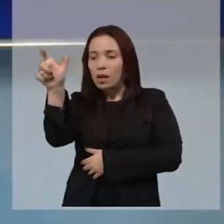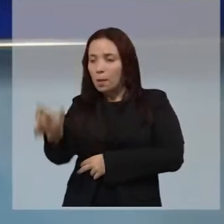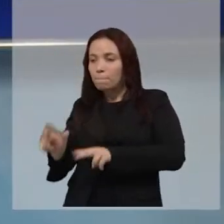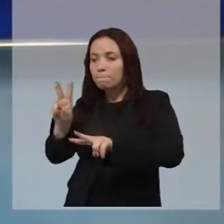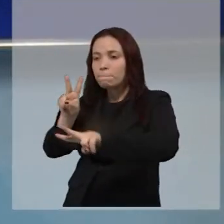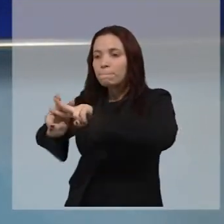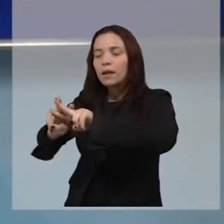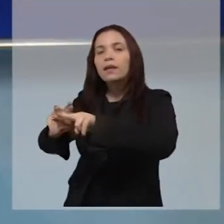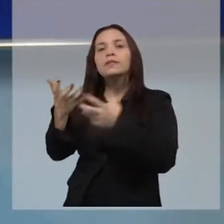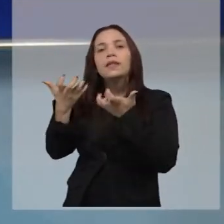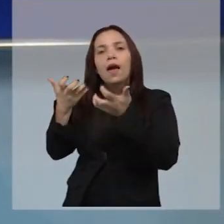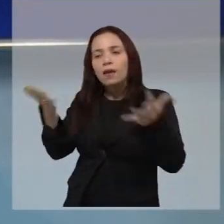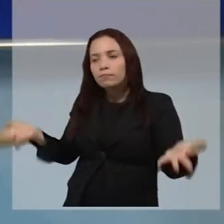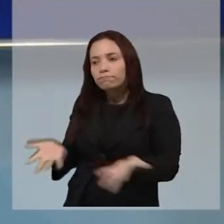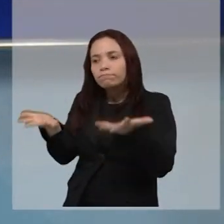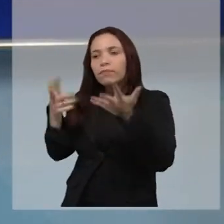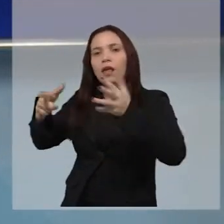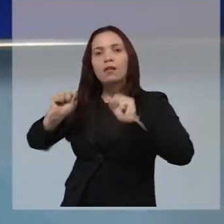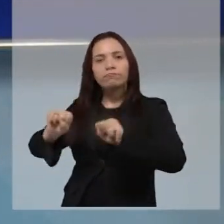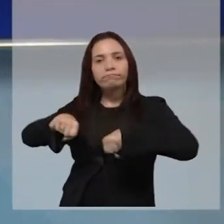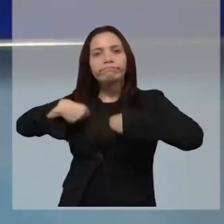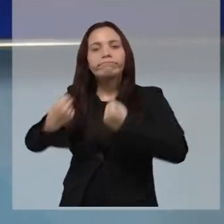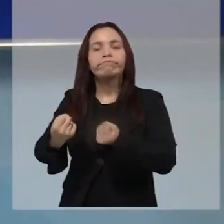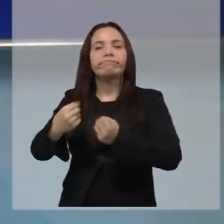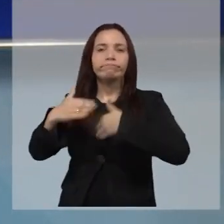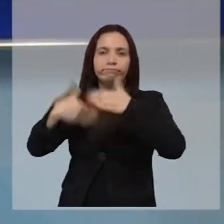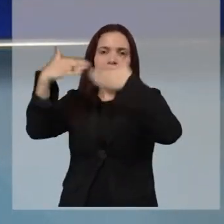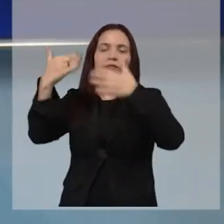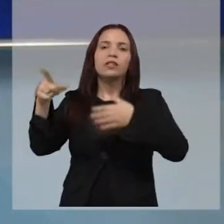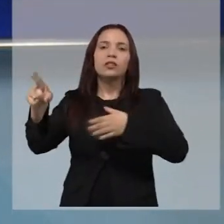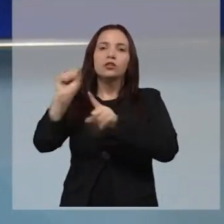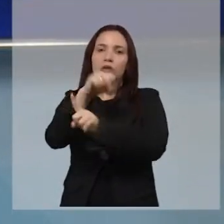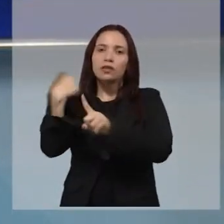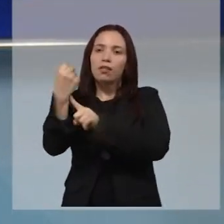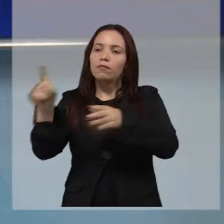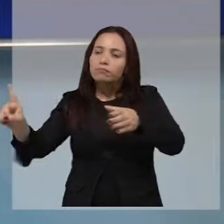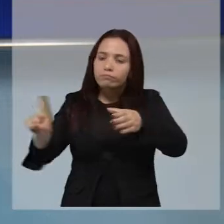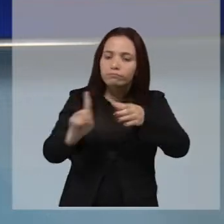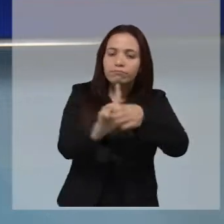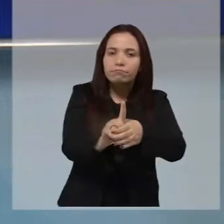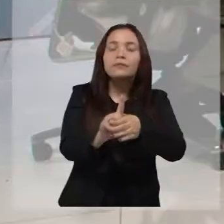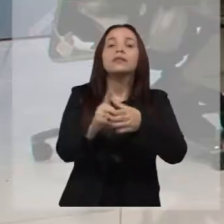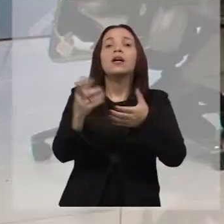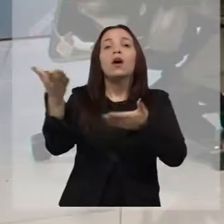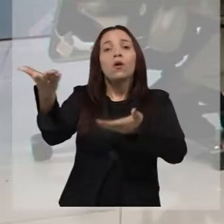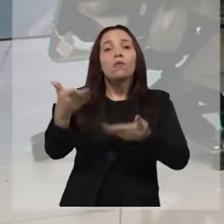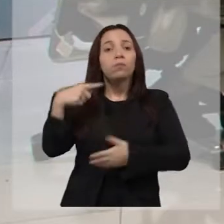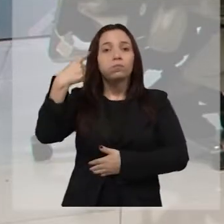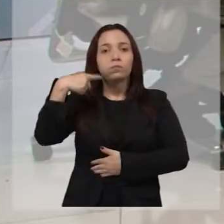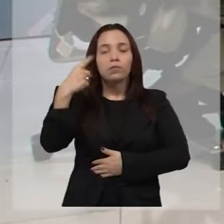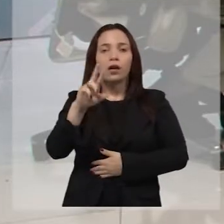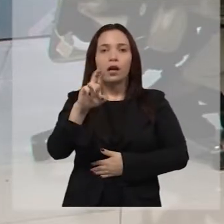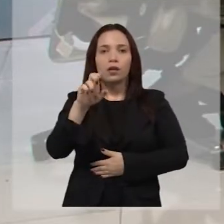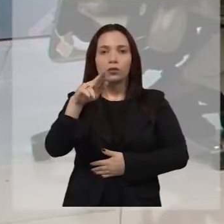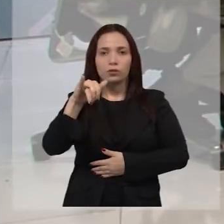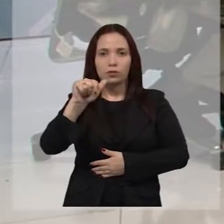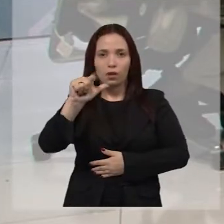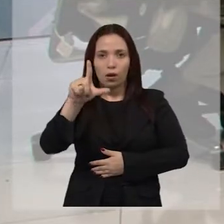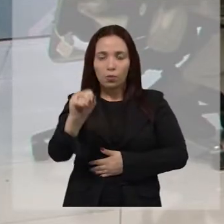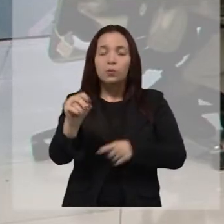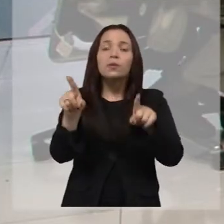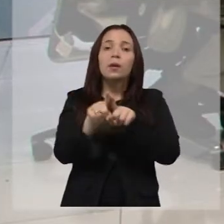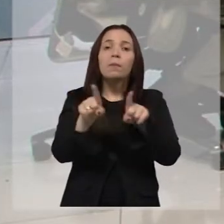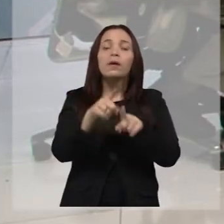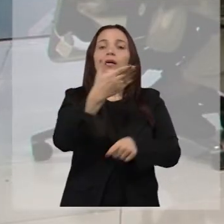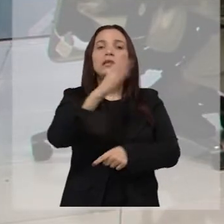de forma a recuperá-lo para sua reinserção na sociedade. Nós temos hoje as participações do advogado Reginaldo Vasconcelos e